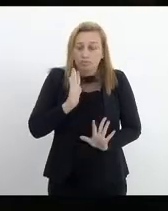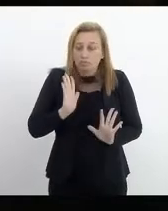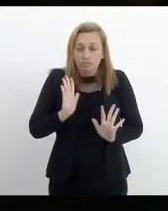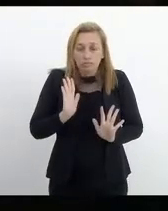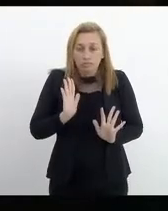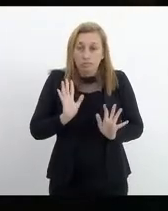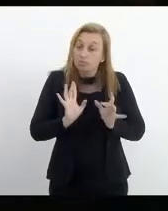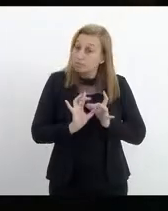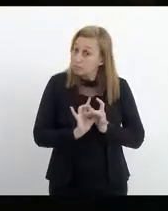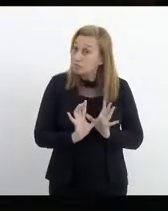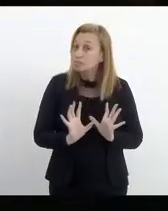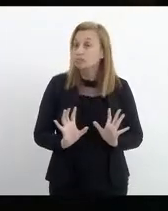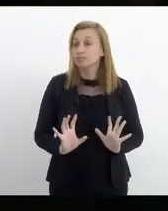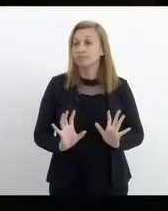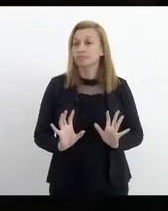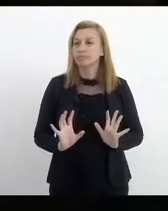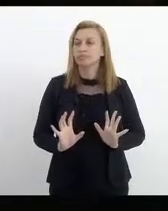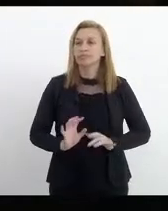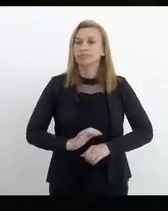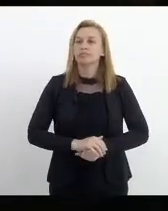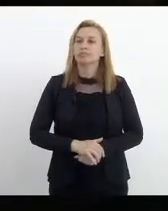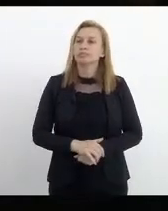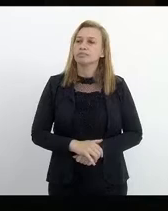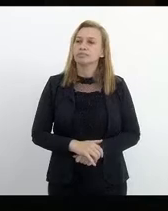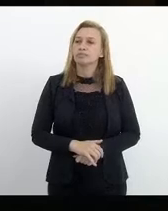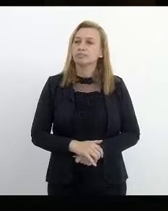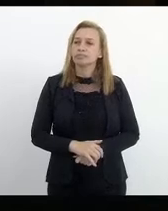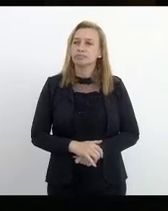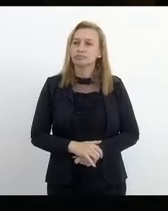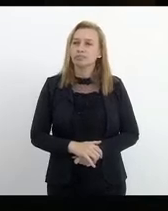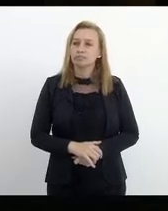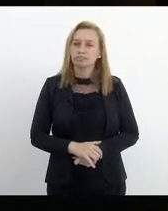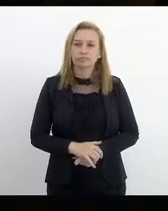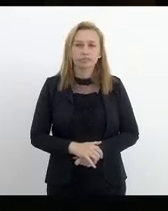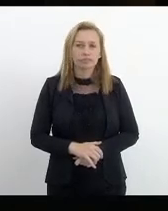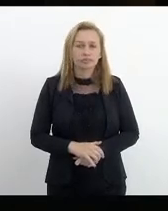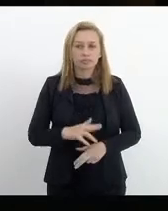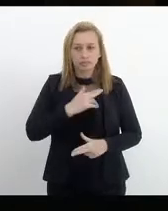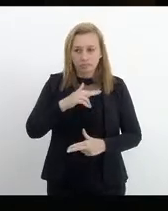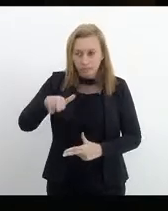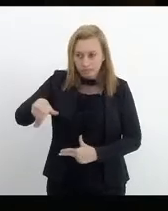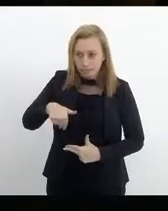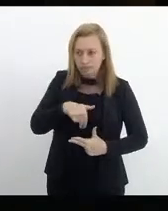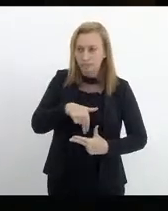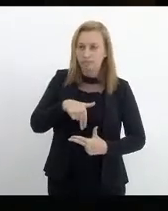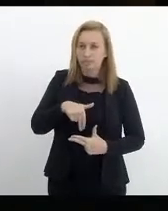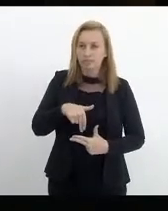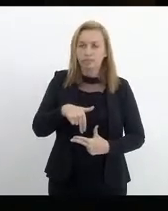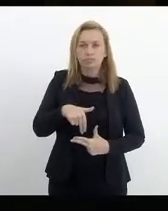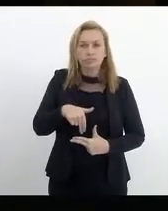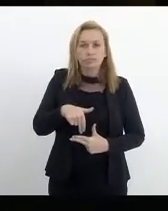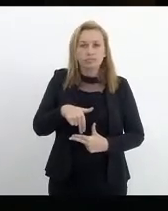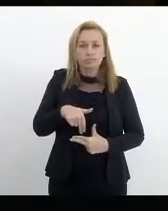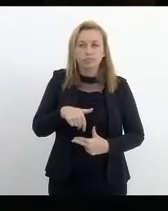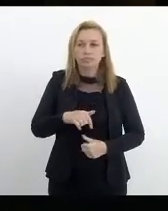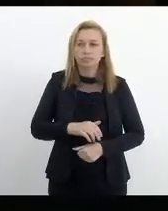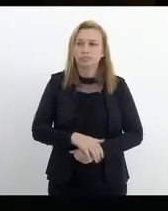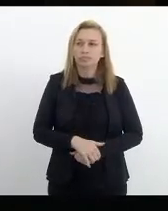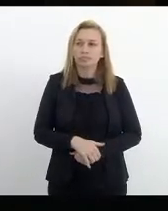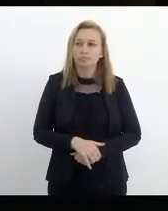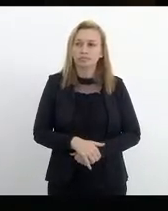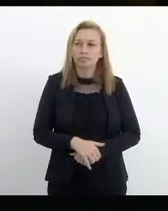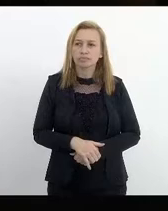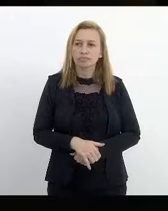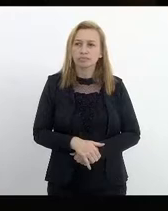deixar de subir a esta Tribuna para fazer